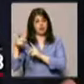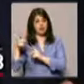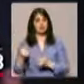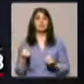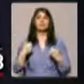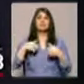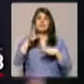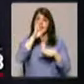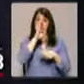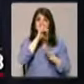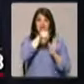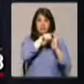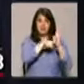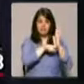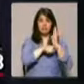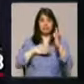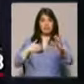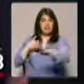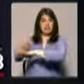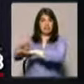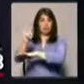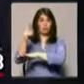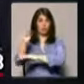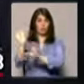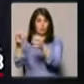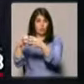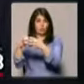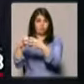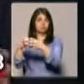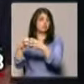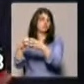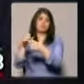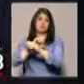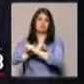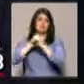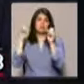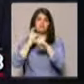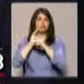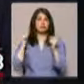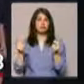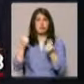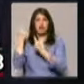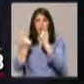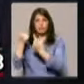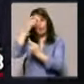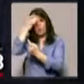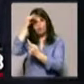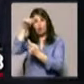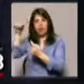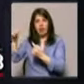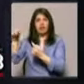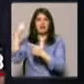para o Euro ao grupo vai certamente arrebentar o Euro grupo porque há quem não esteja de acordo com isto ou com aquilo portanto será muito difícil